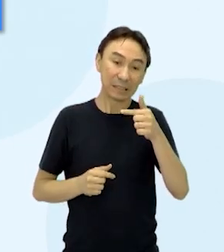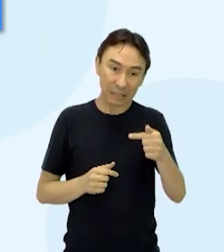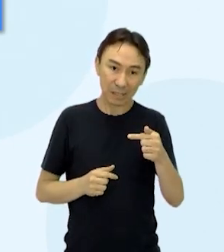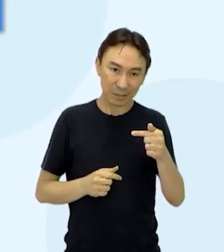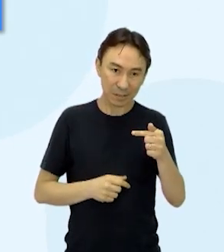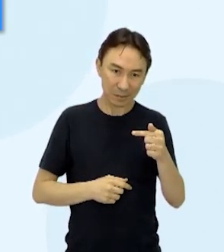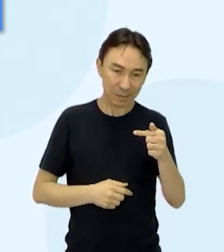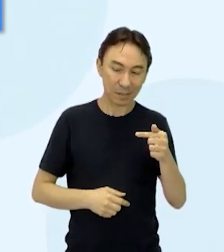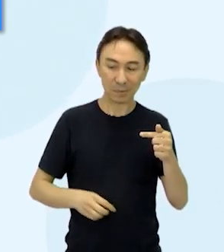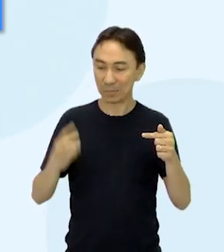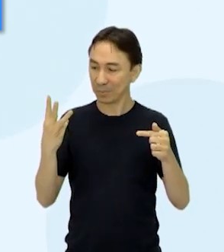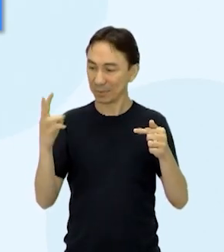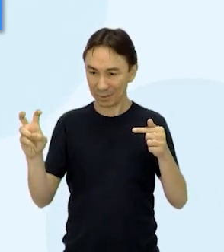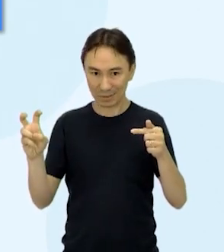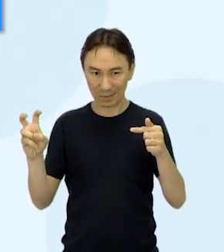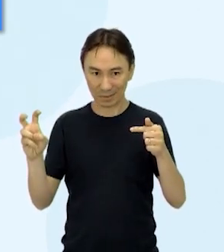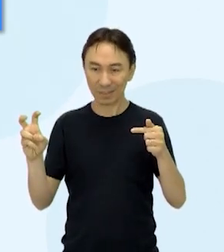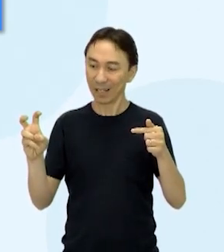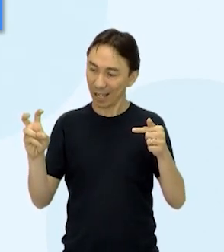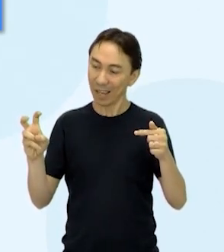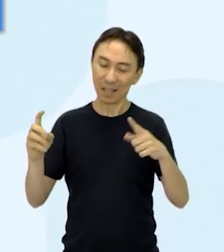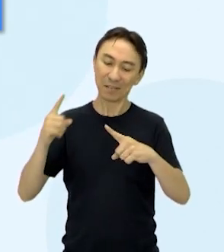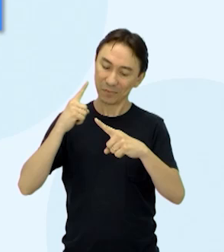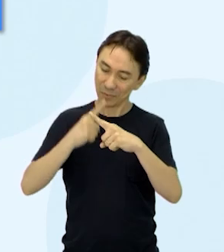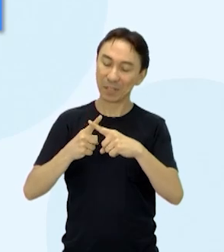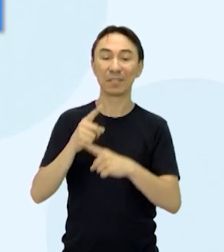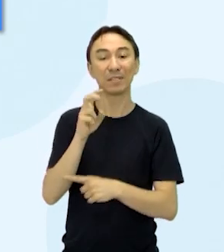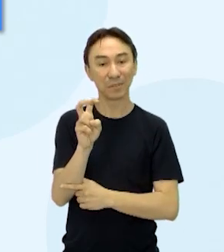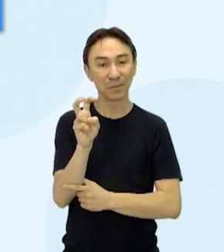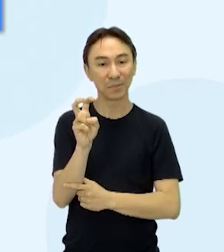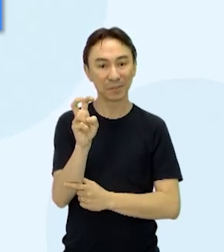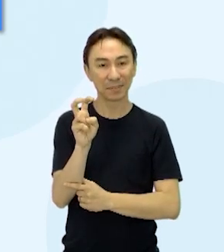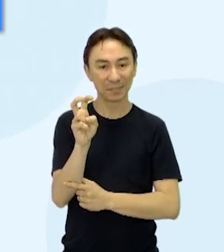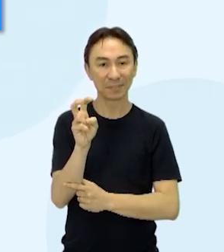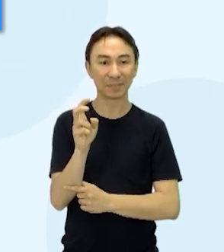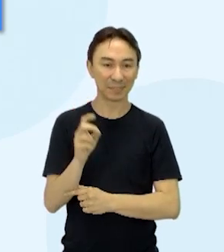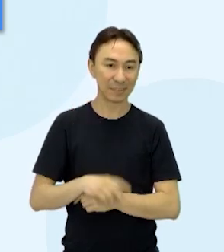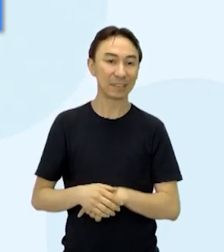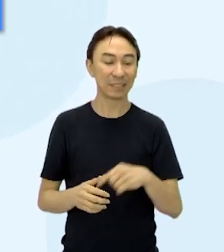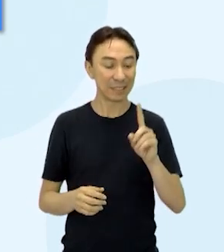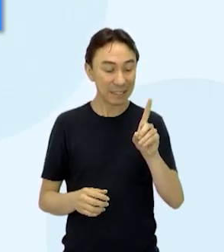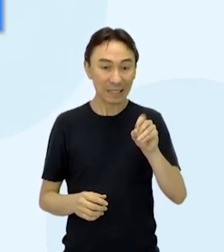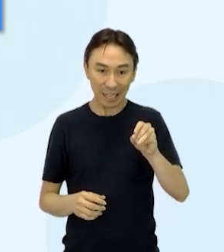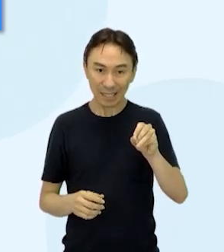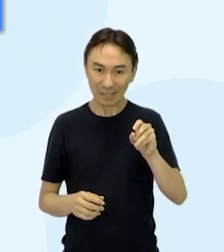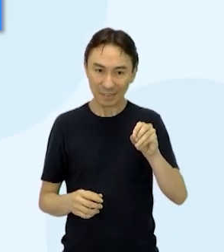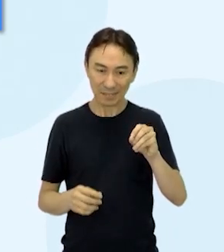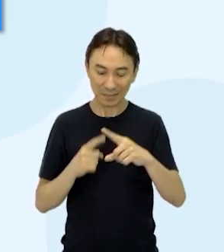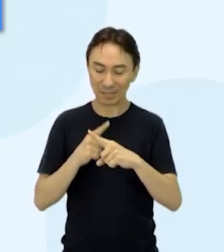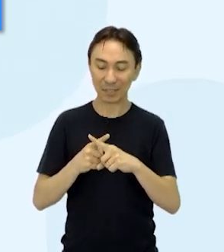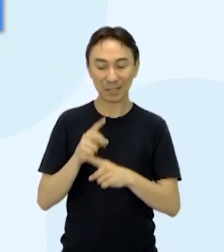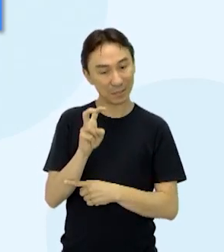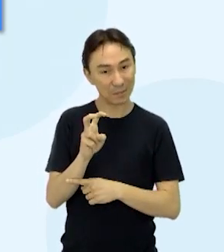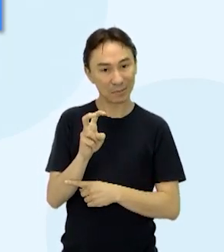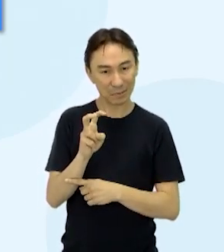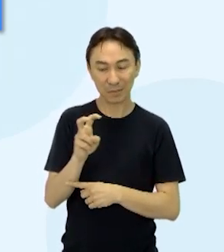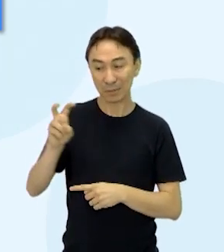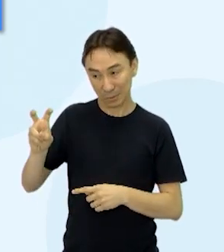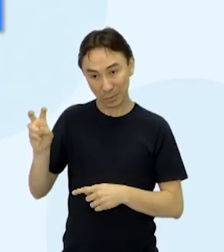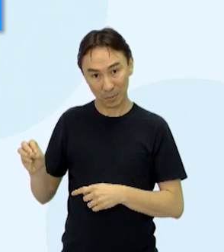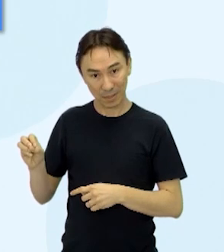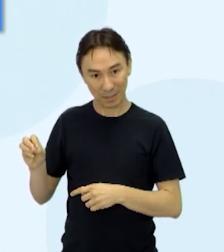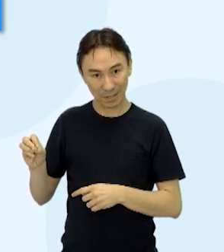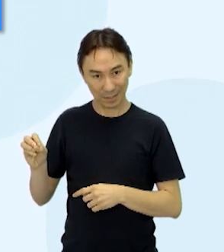35, eu também multiplico por 5, né? Então, eu fiz 10 vezes 5 deu 50 e 7 vezes 5 deu 35.